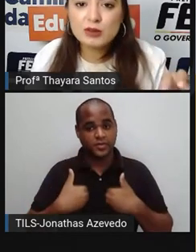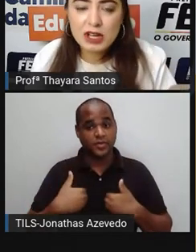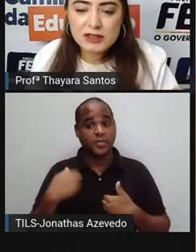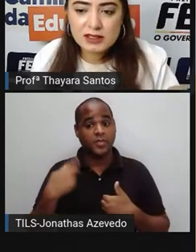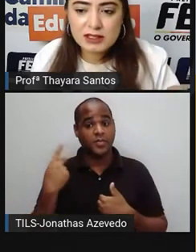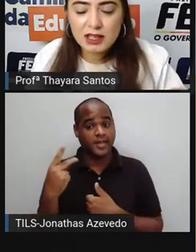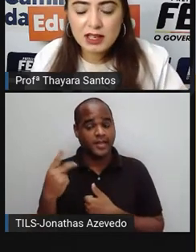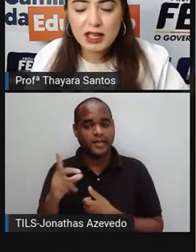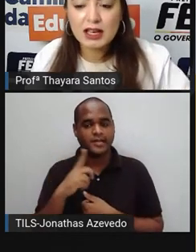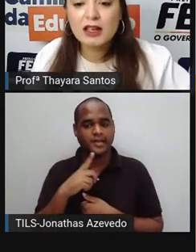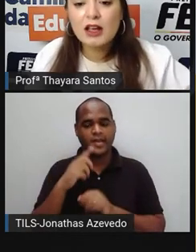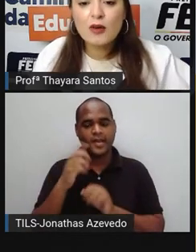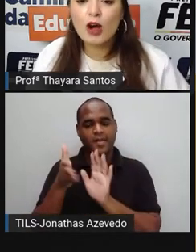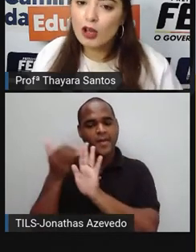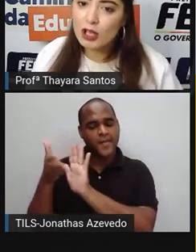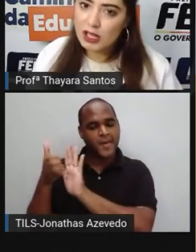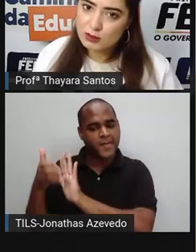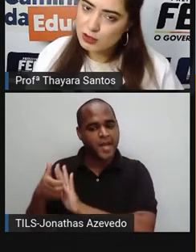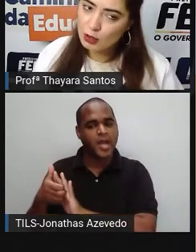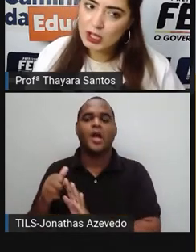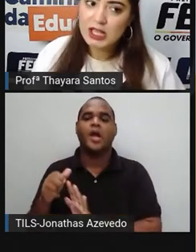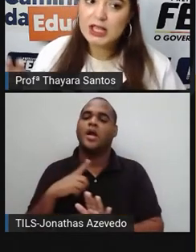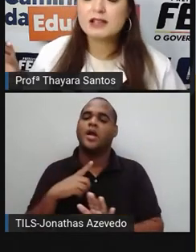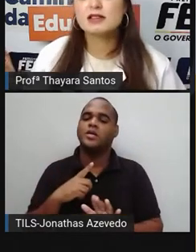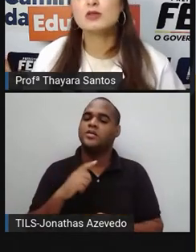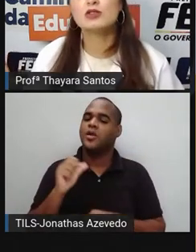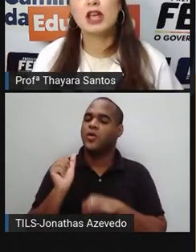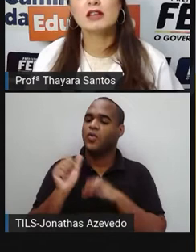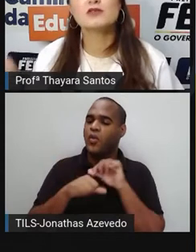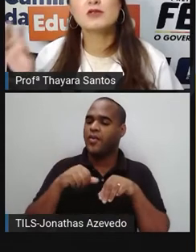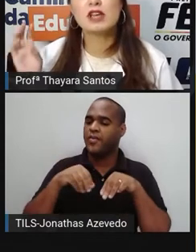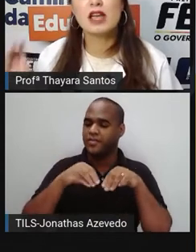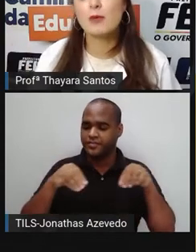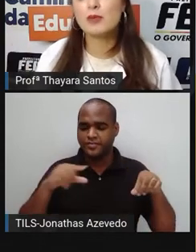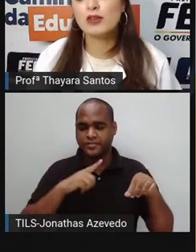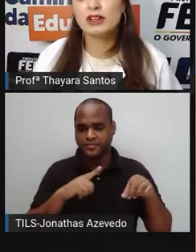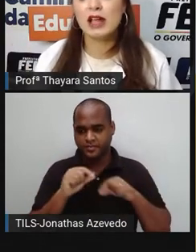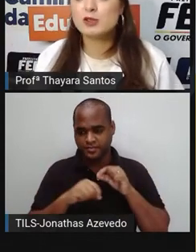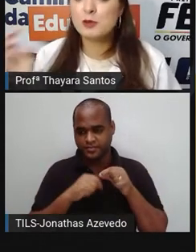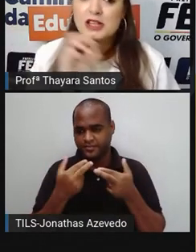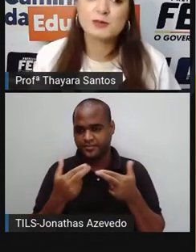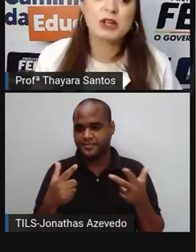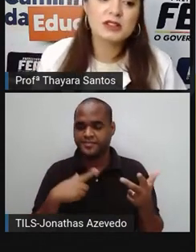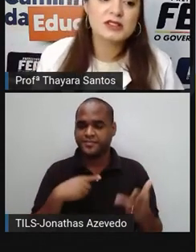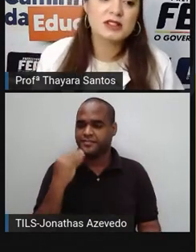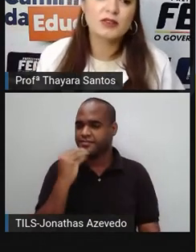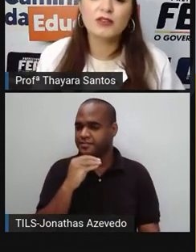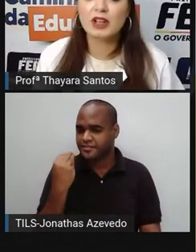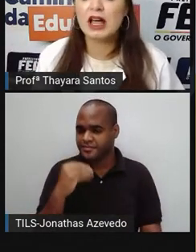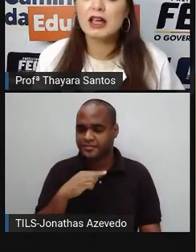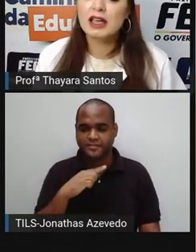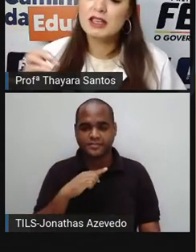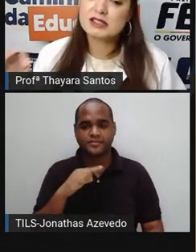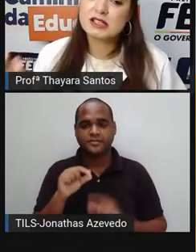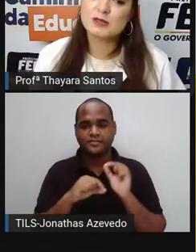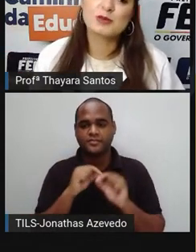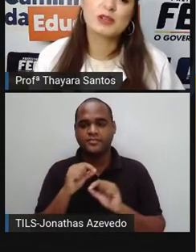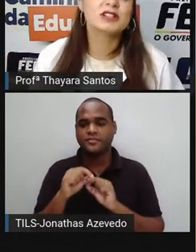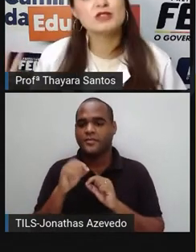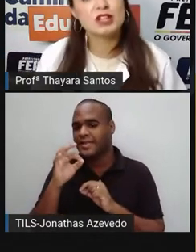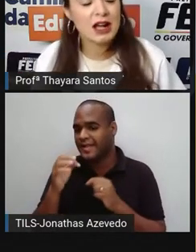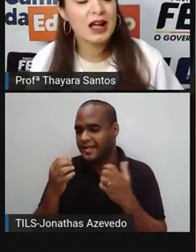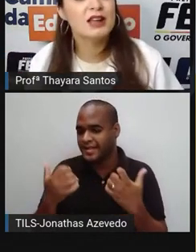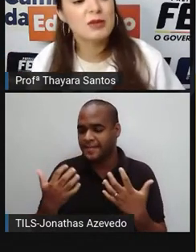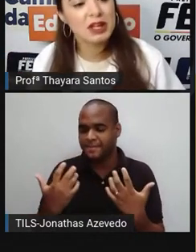tirar os nutrientes que tem ali Vão colocar no sol e esses nutrientes vão ser reaproveitados pelas plantas que vivem lá e